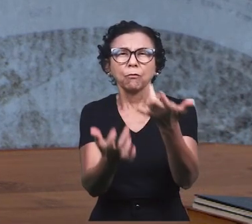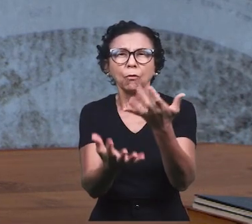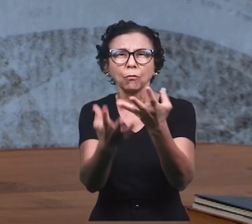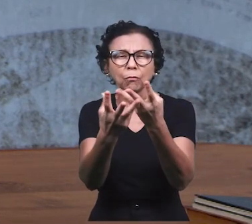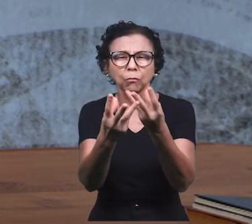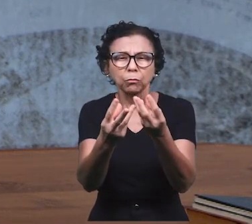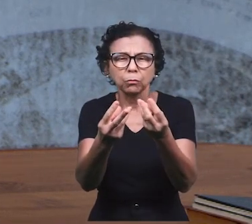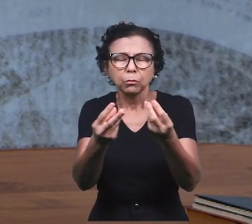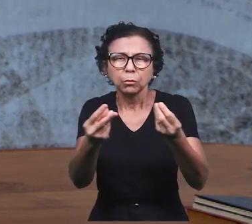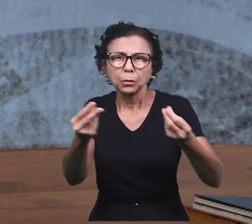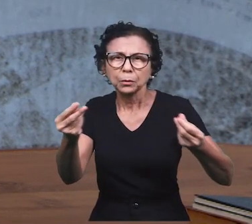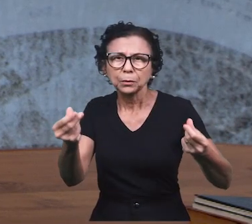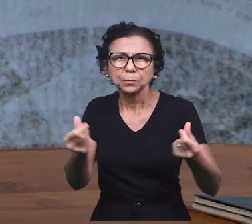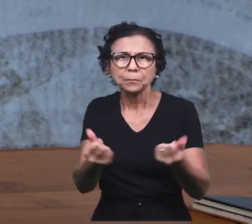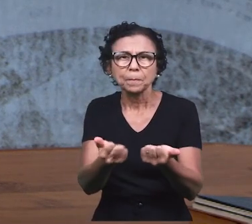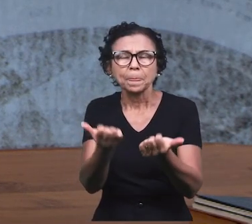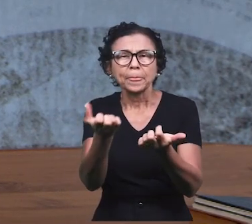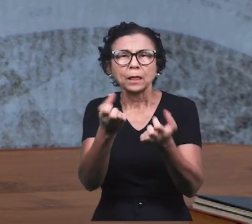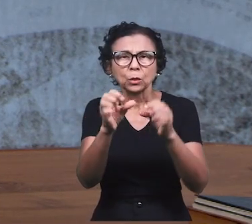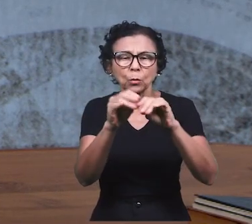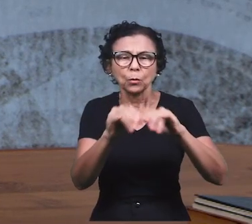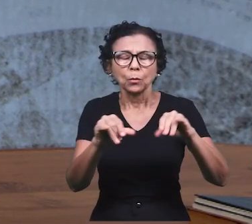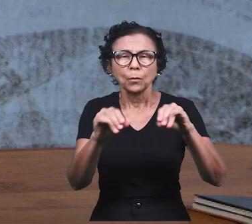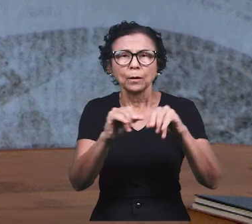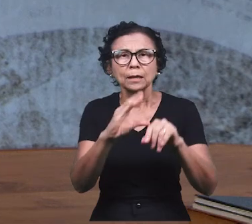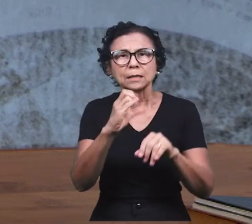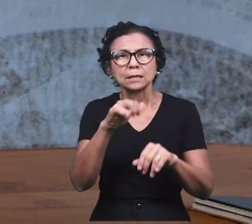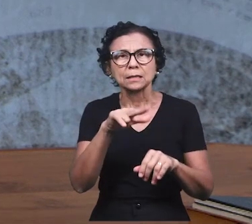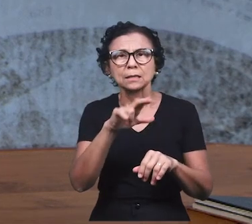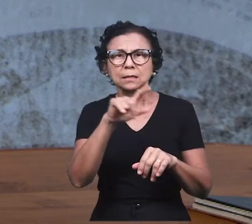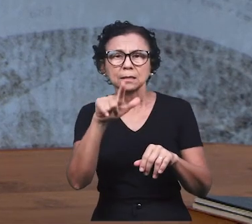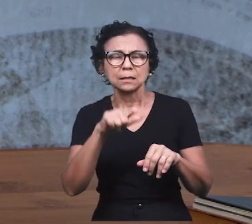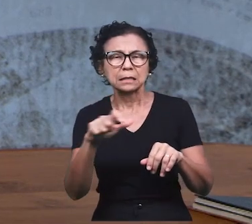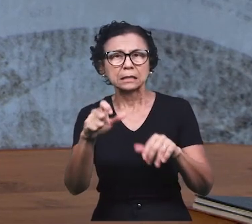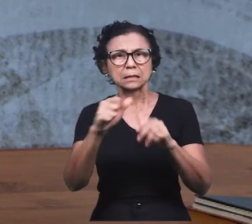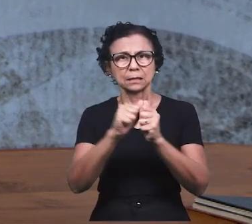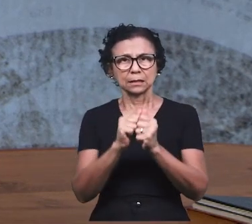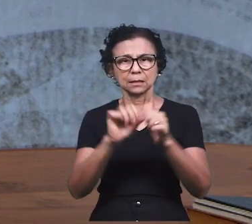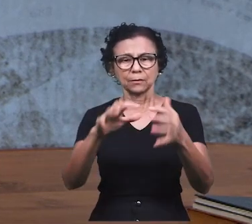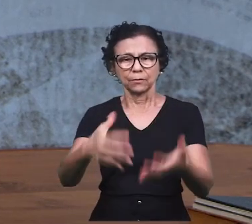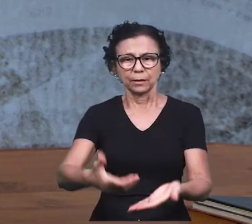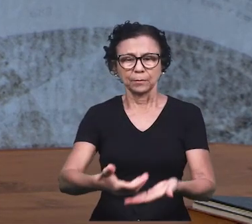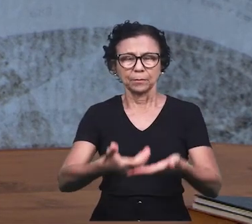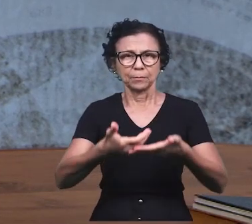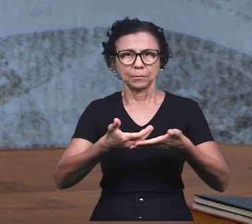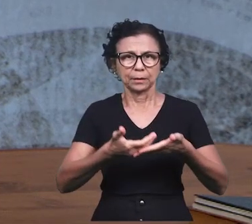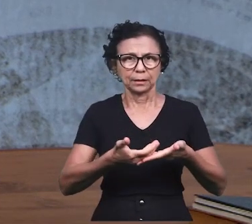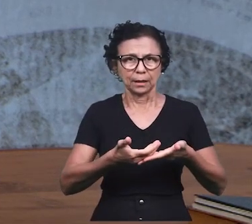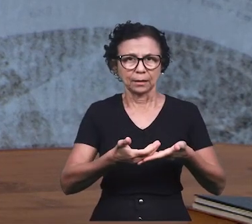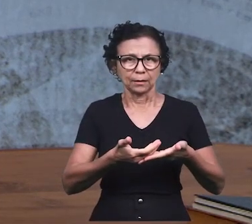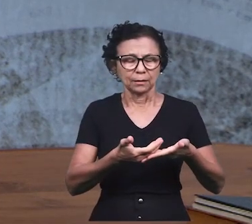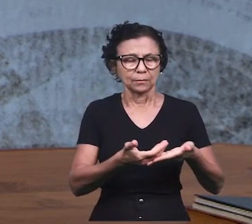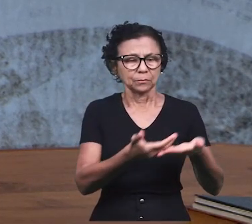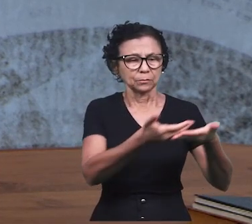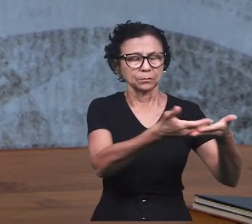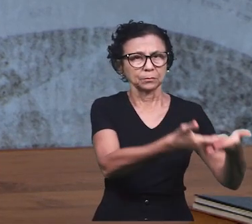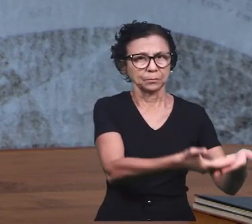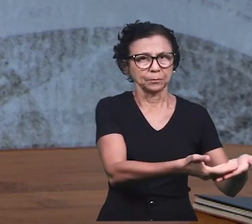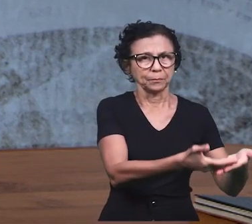houver consumido o holocausto sobre o altar, e a porá junto ao altar.